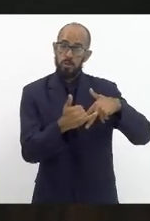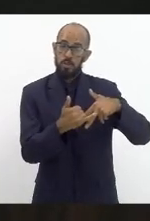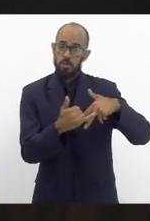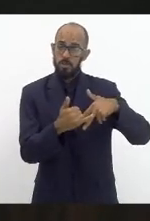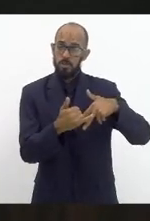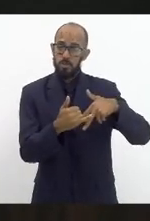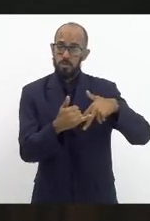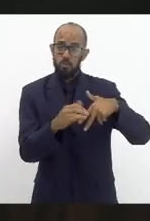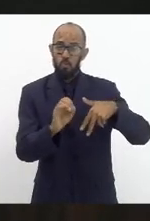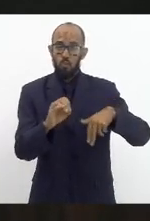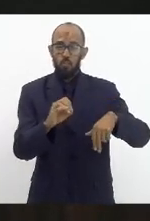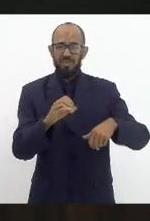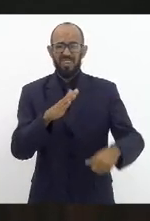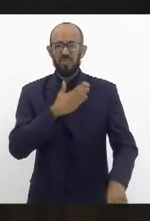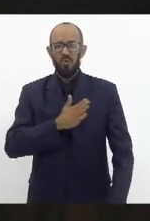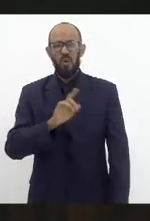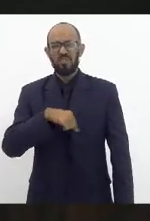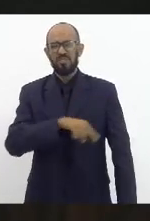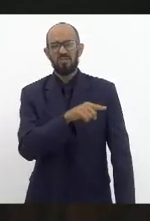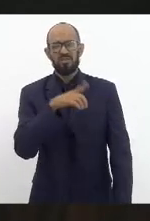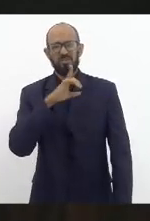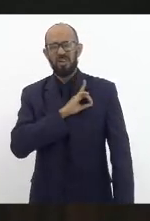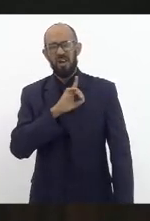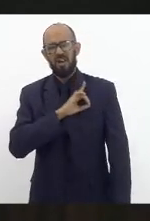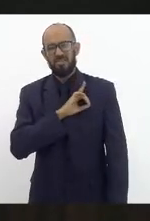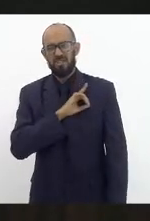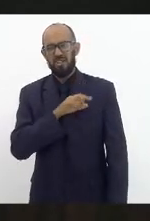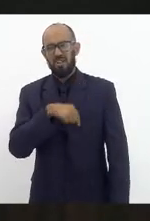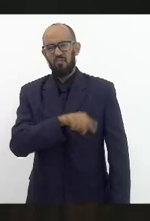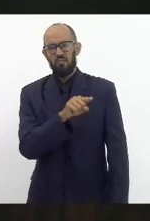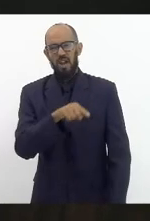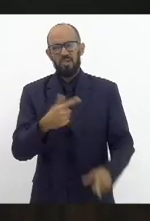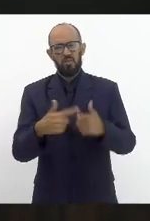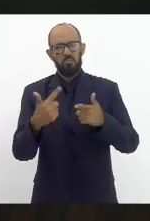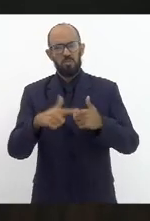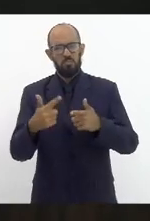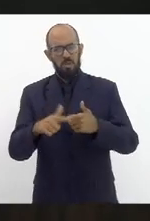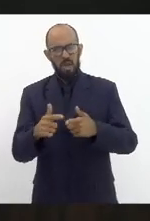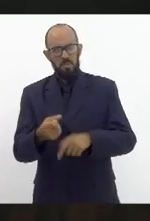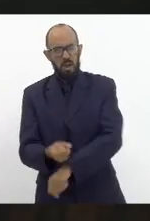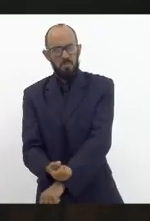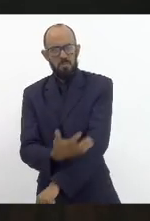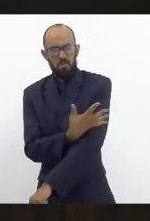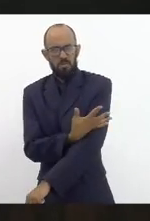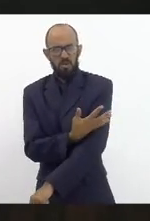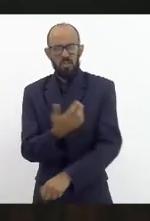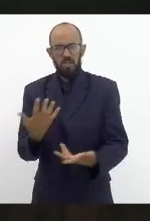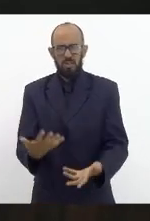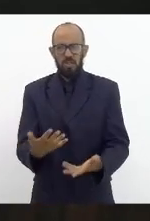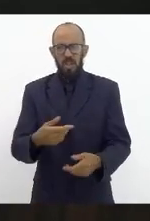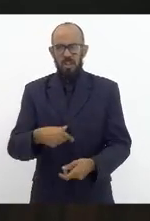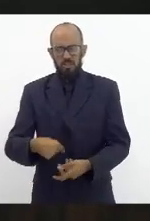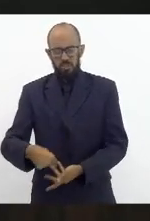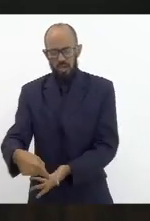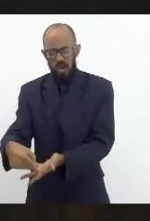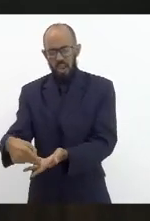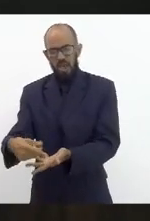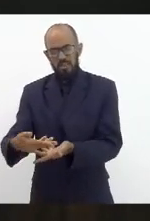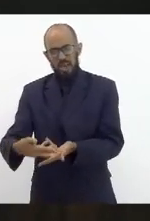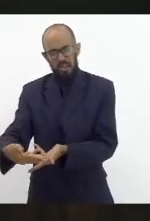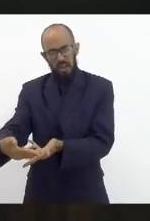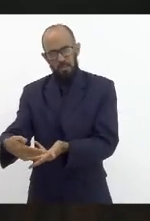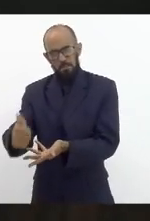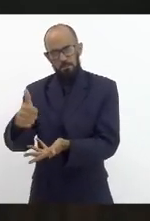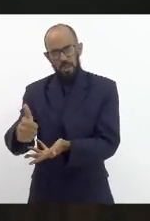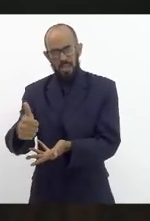Então o cara vai com problema emocional, que ele quer chegar lá, quer ser atendido. Então, quando você